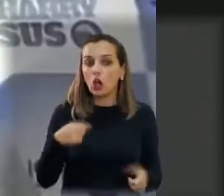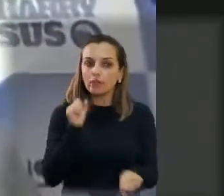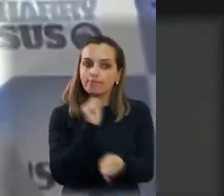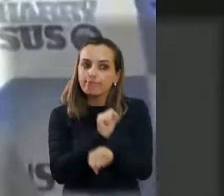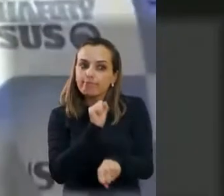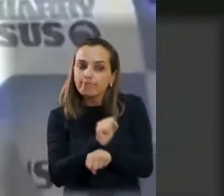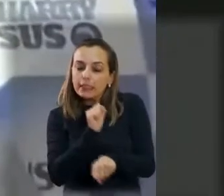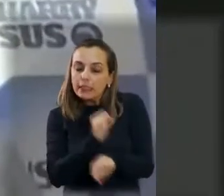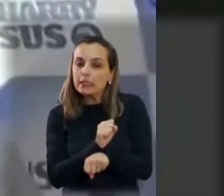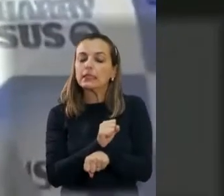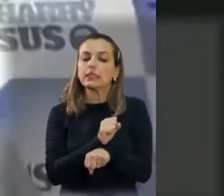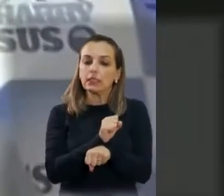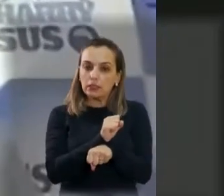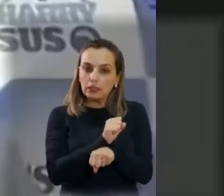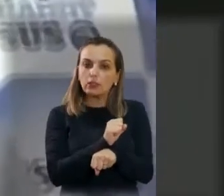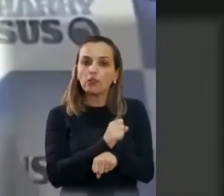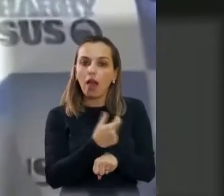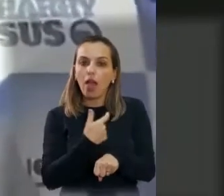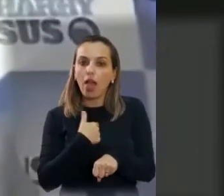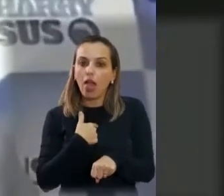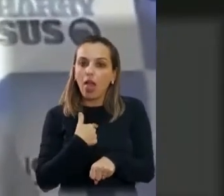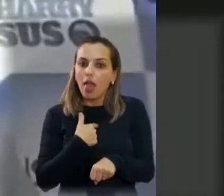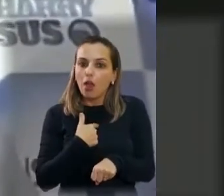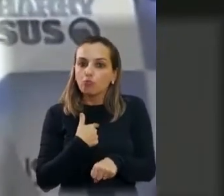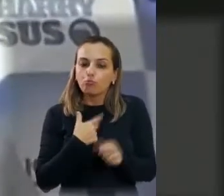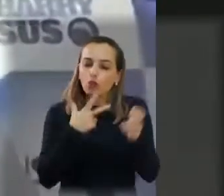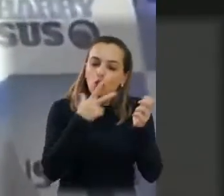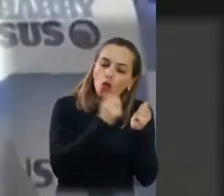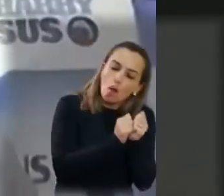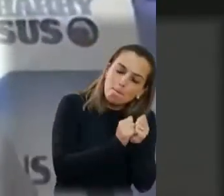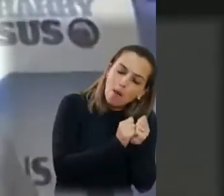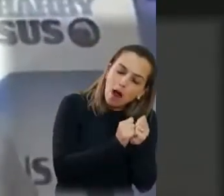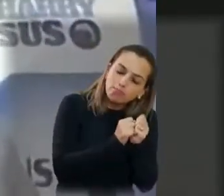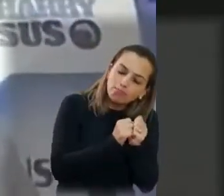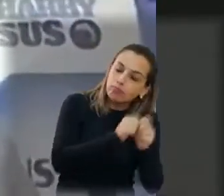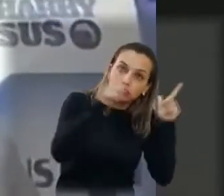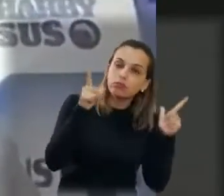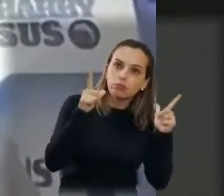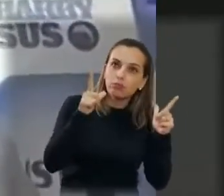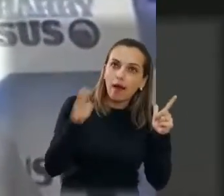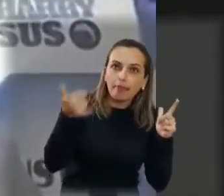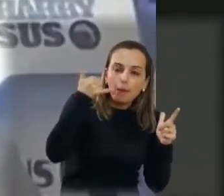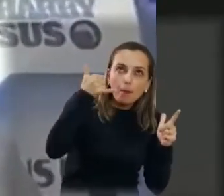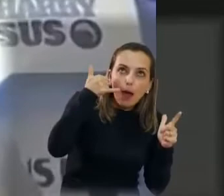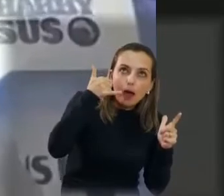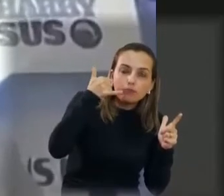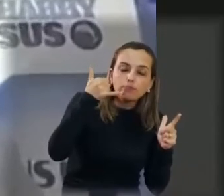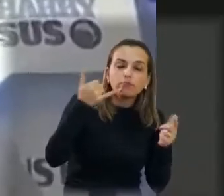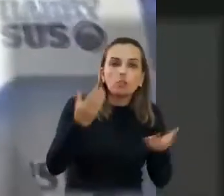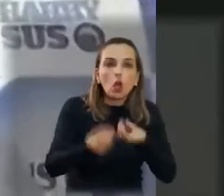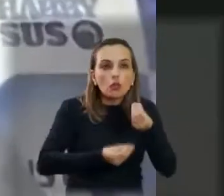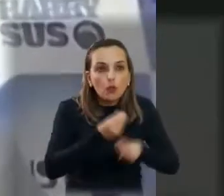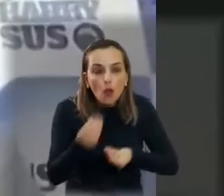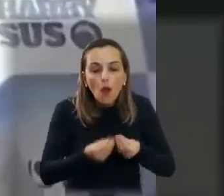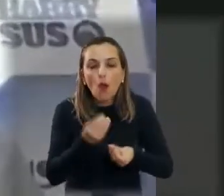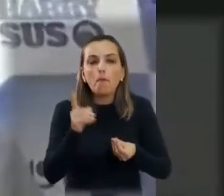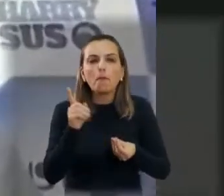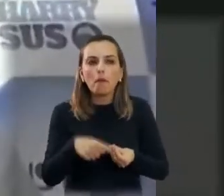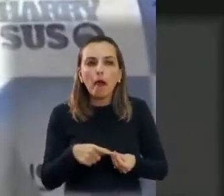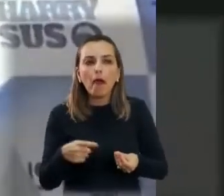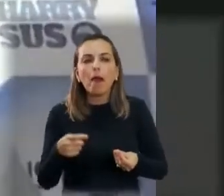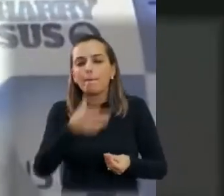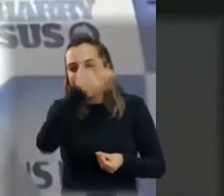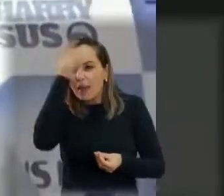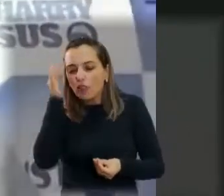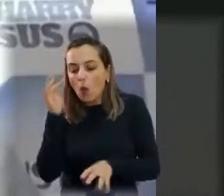aguardando, e eu ia dormir às 3 horas da manhã recebendo telefonemas, né? Como é que vai ficar? Já tem algum